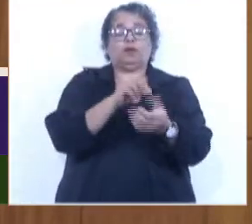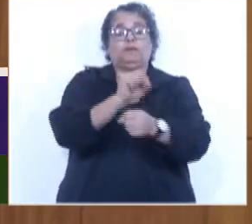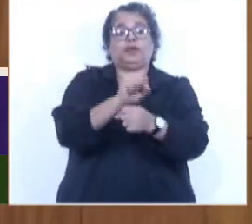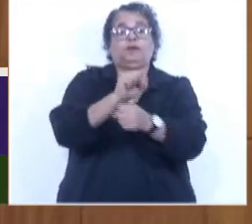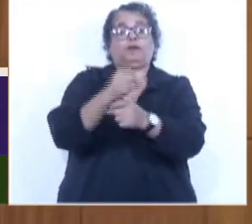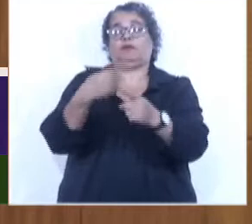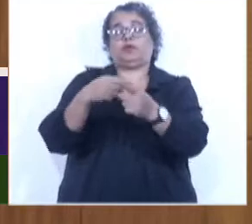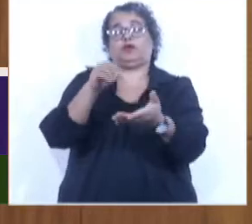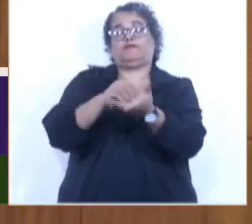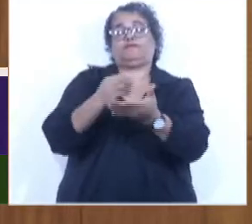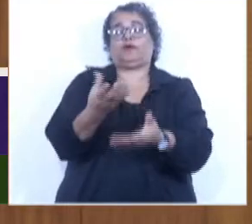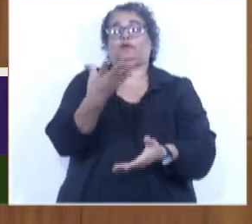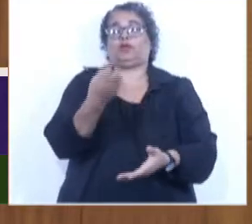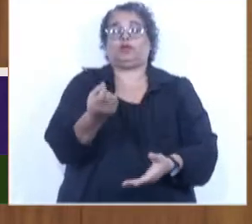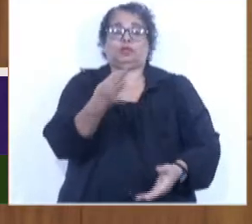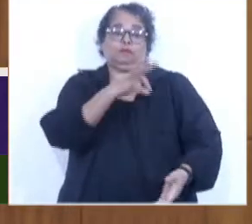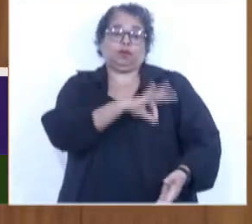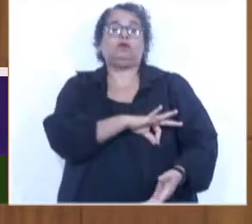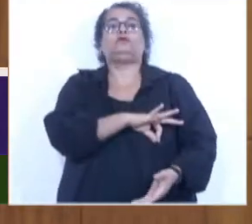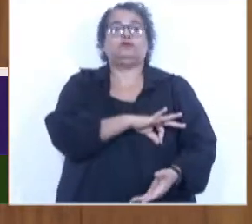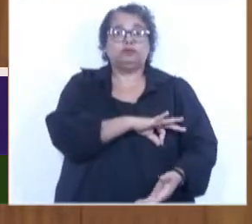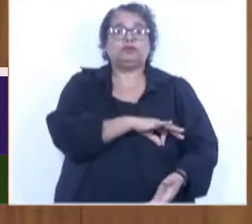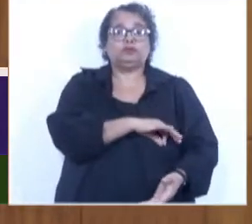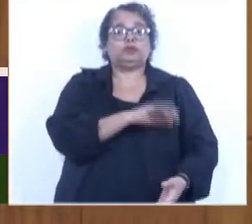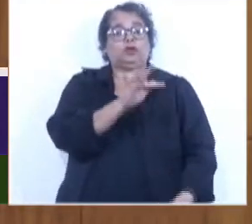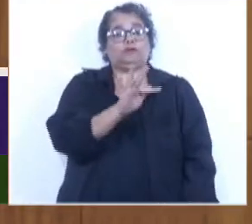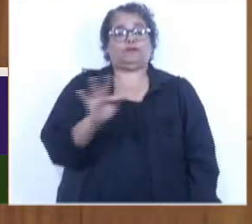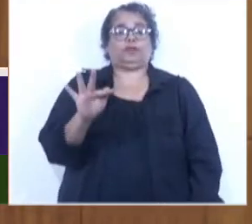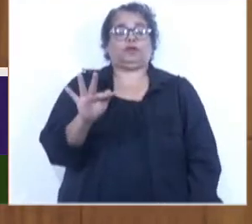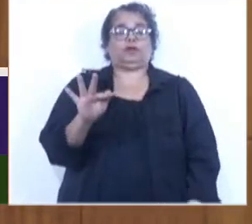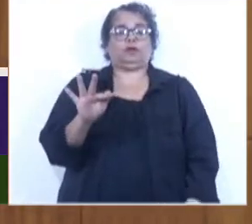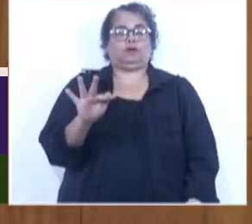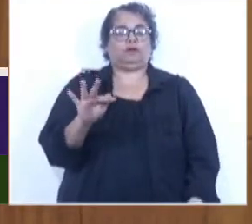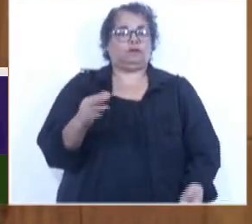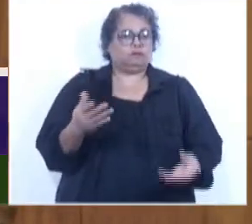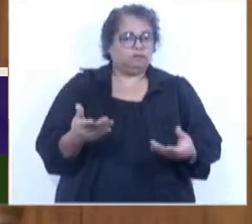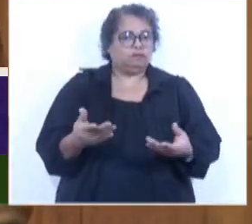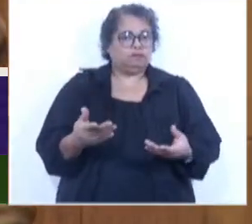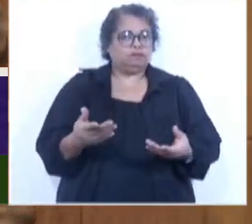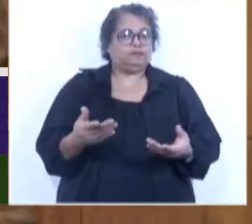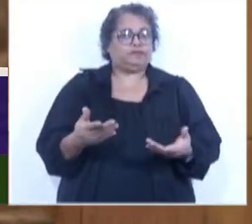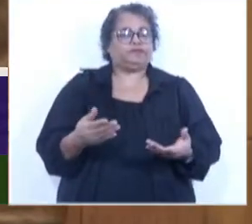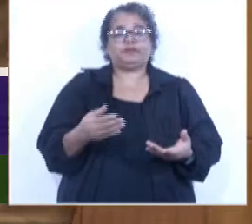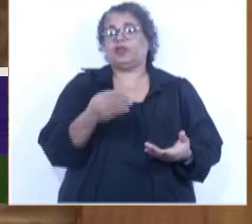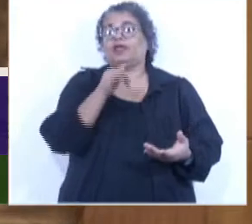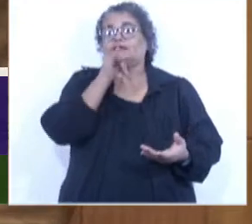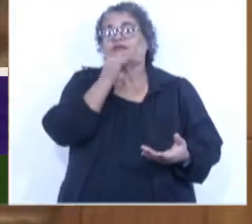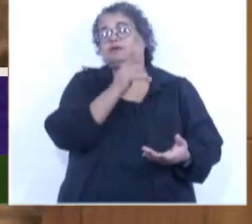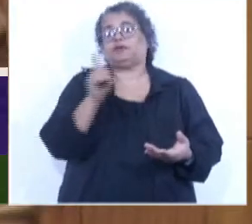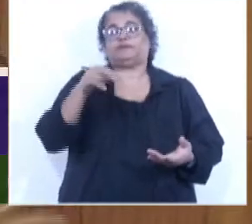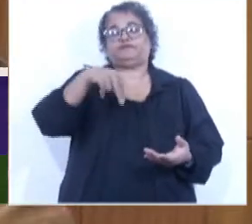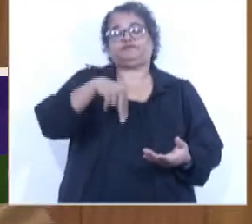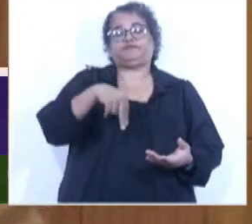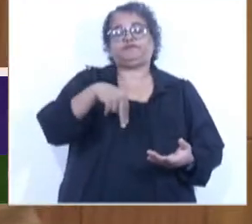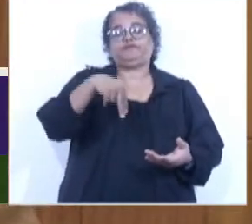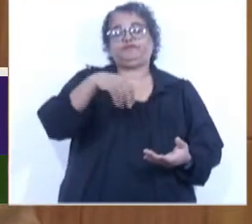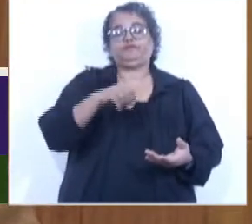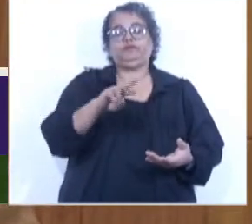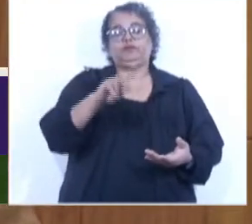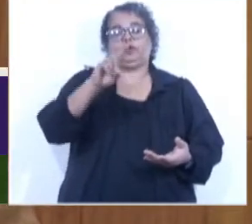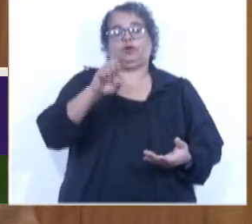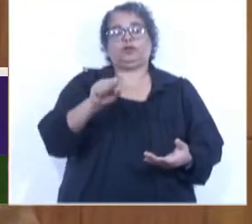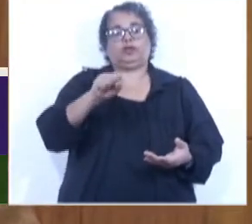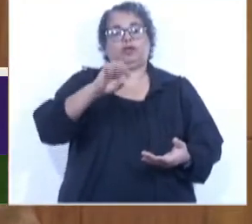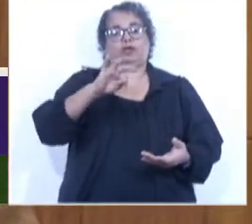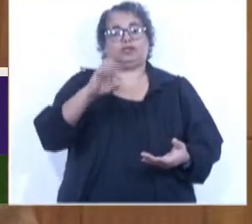de verbas que o governo federal deveria já tá nas prefeituras e muitas vezes do Nordeste Aonde foram apoiaram esse governo e